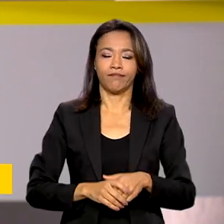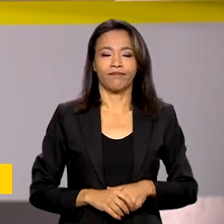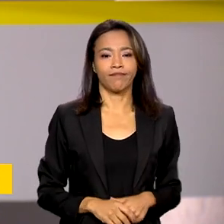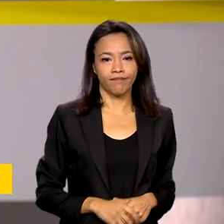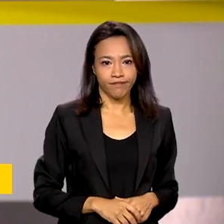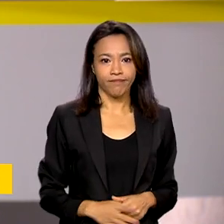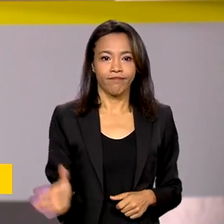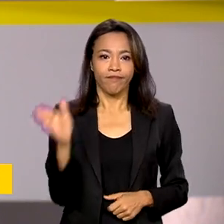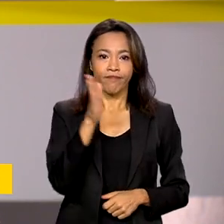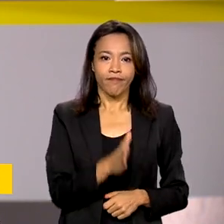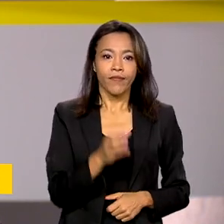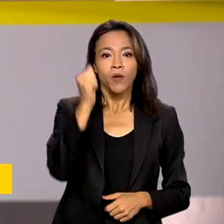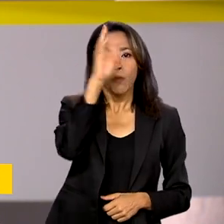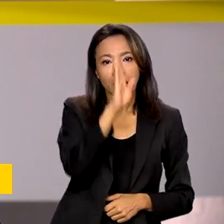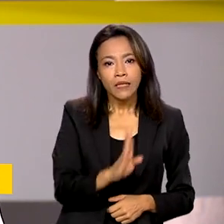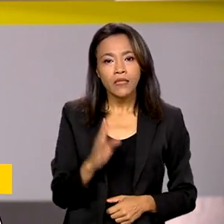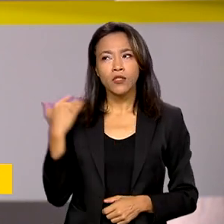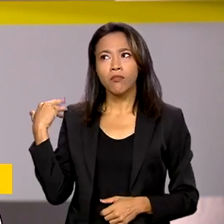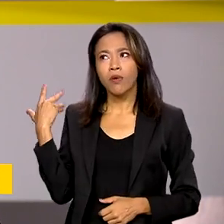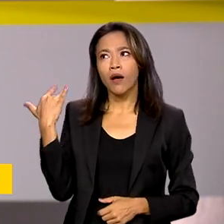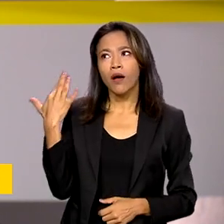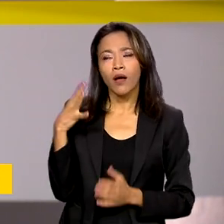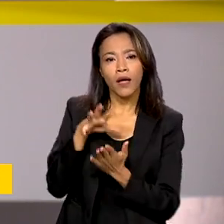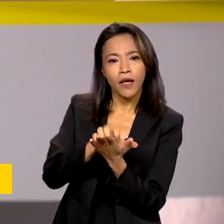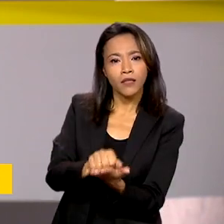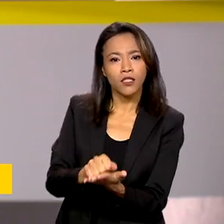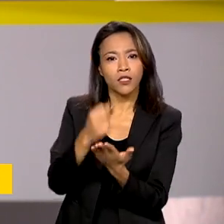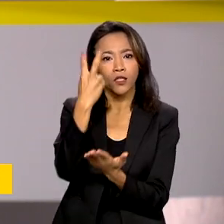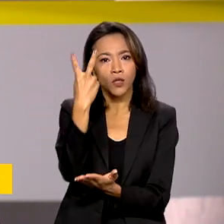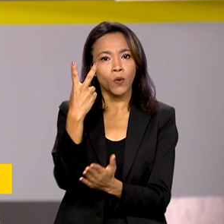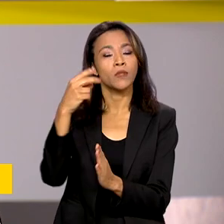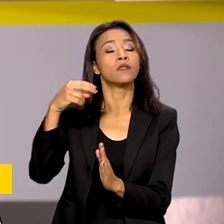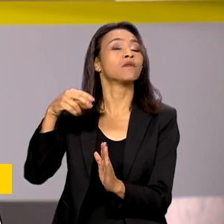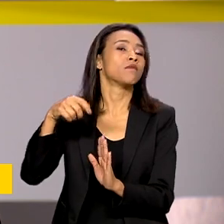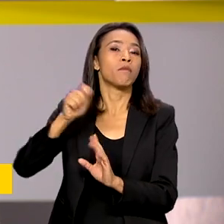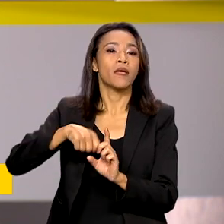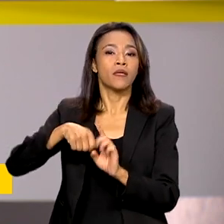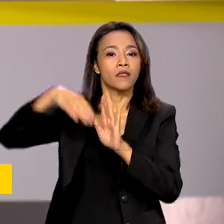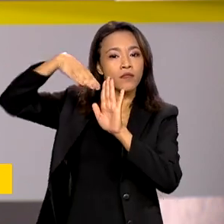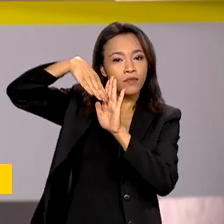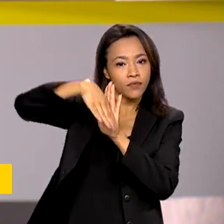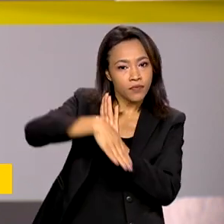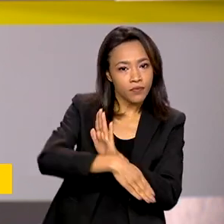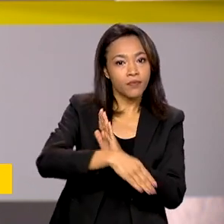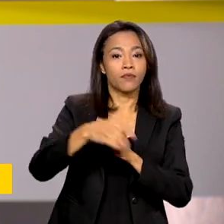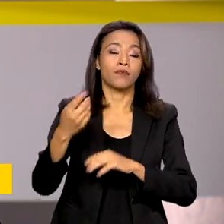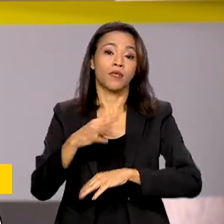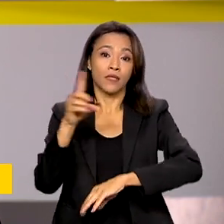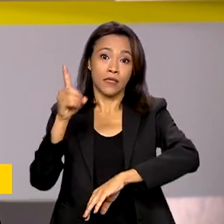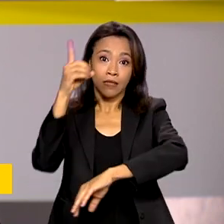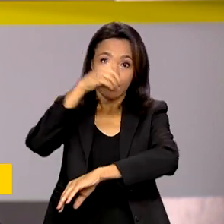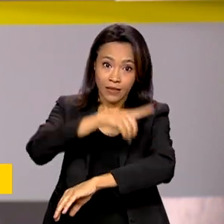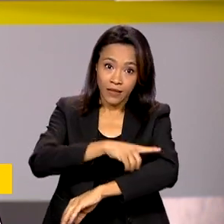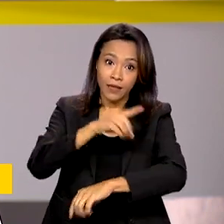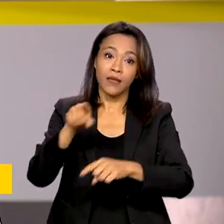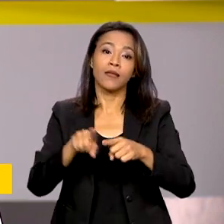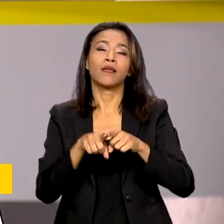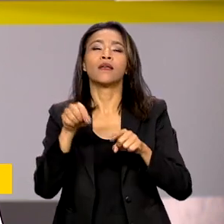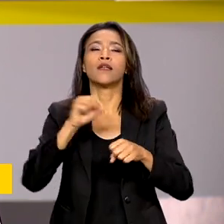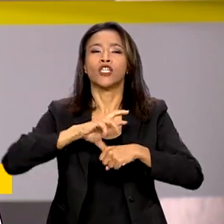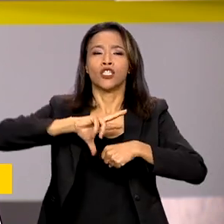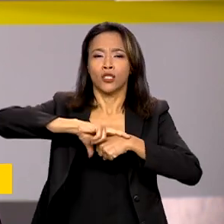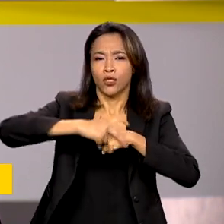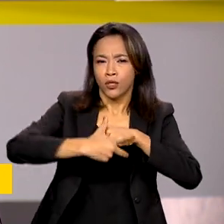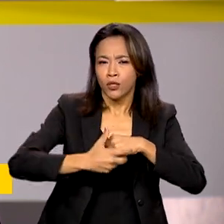o Brasil vem registrando nos últimos dois meses queda nos casos de dengue chikungunya e Zika Ministério da Saúde